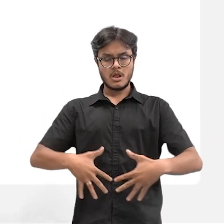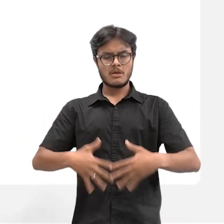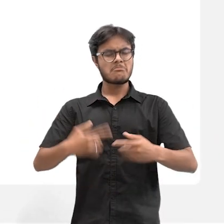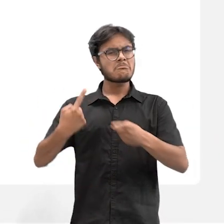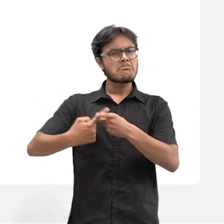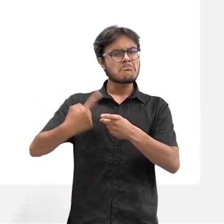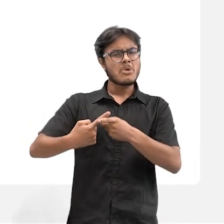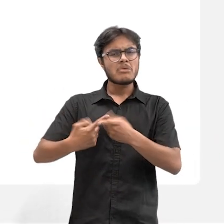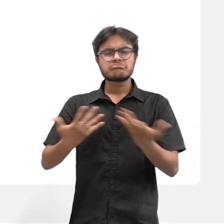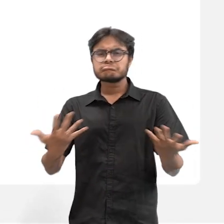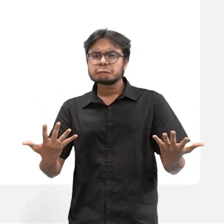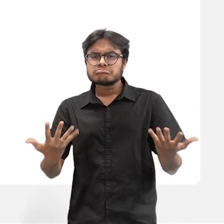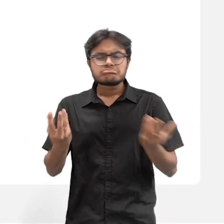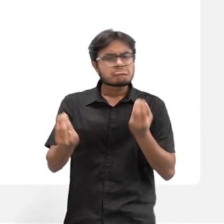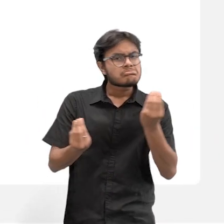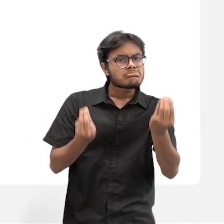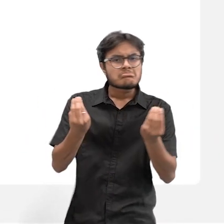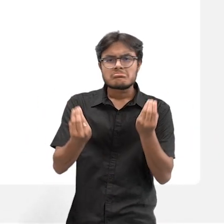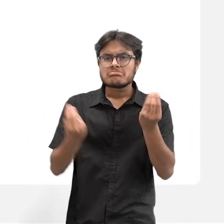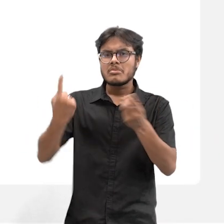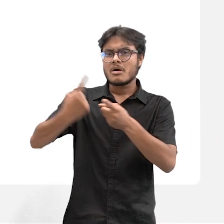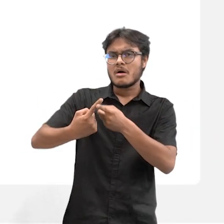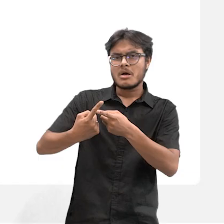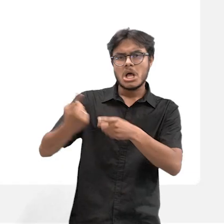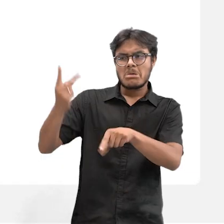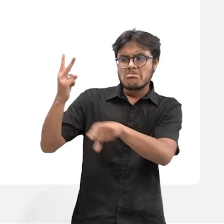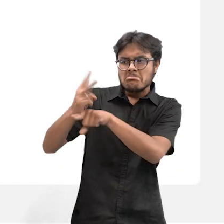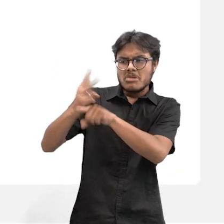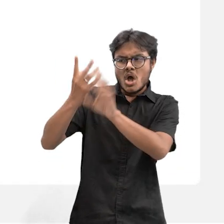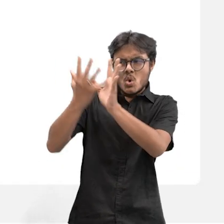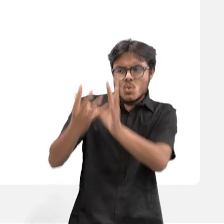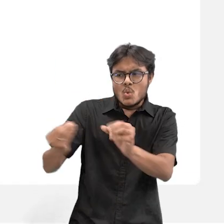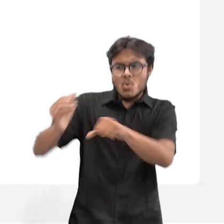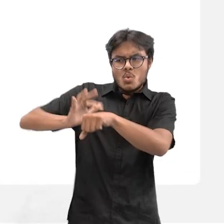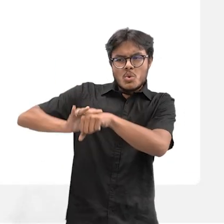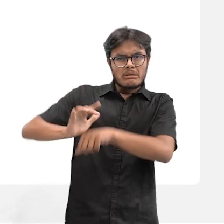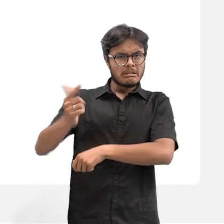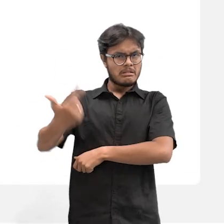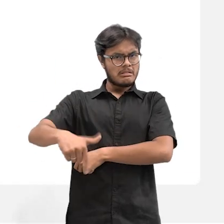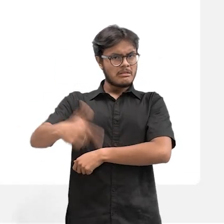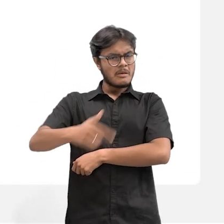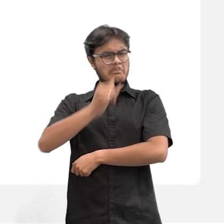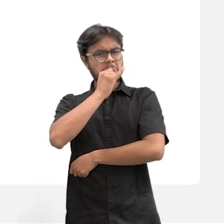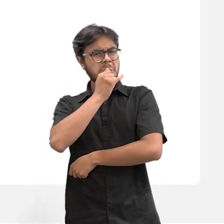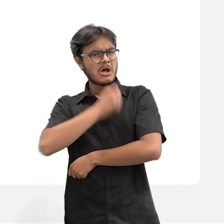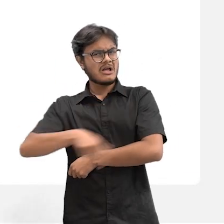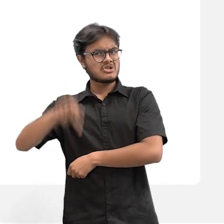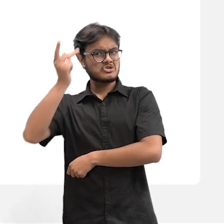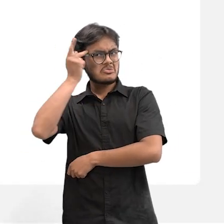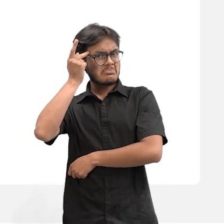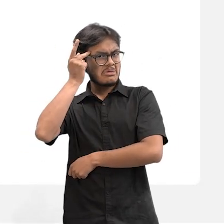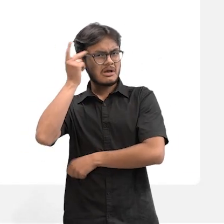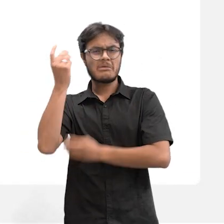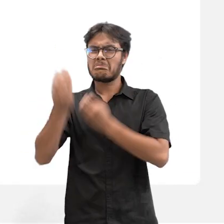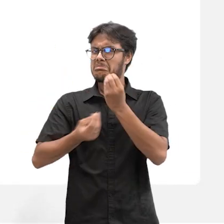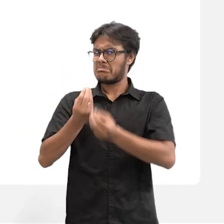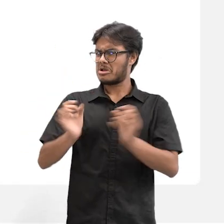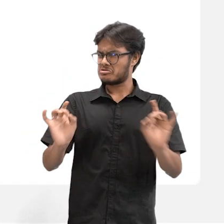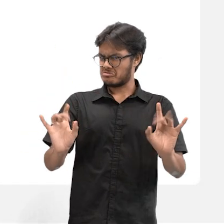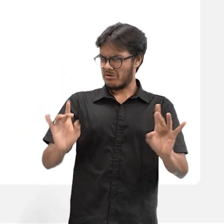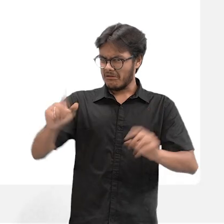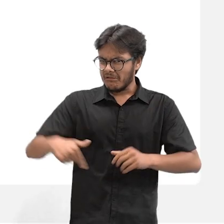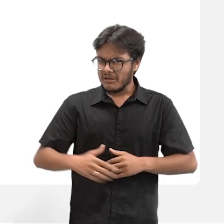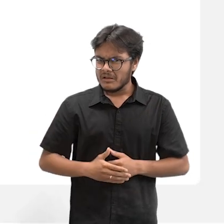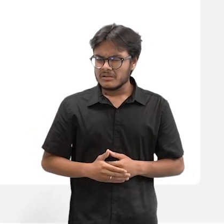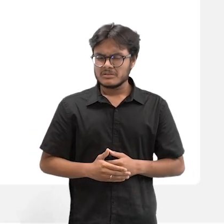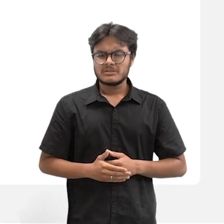pela falta de notificação ou porque o tratamento é realizado em grandes centros, como São Paulo, Curitiba, Brasília e Rio de Janeiro,